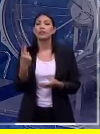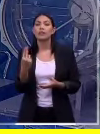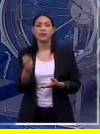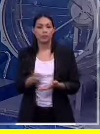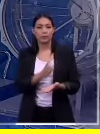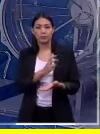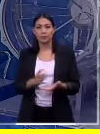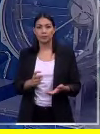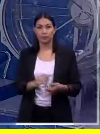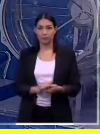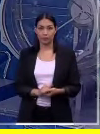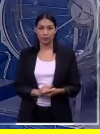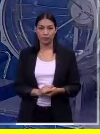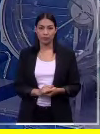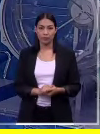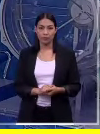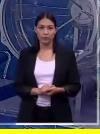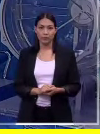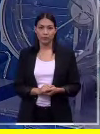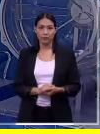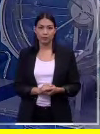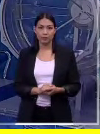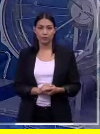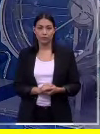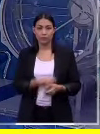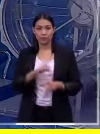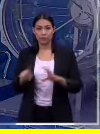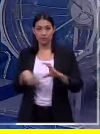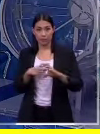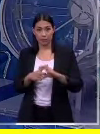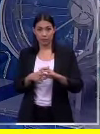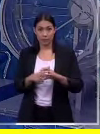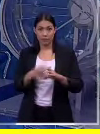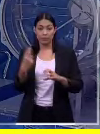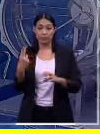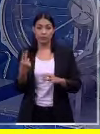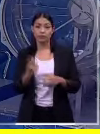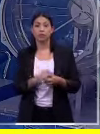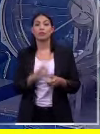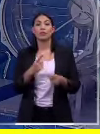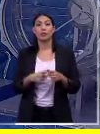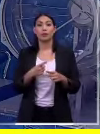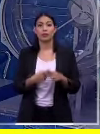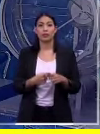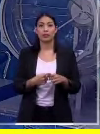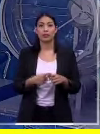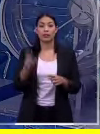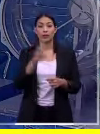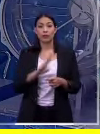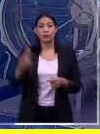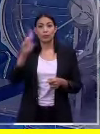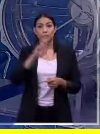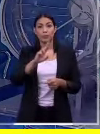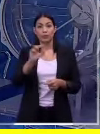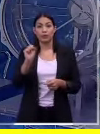quina. Estamos utilizando o mesmo globo, pois nessas duas modalidades são utilizadas 80